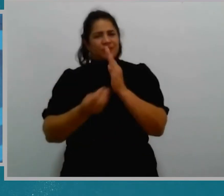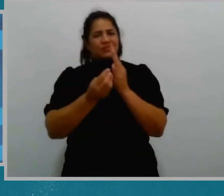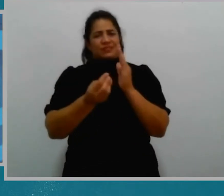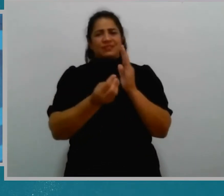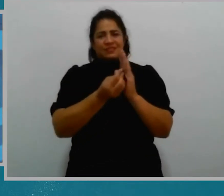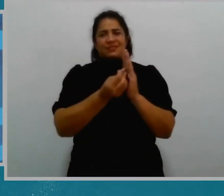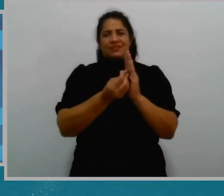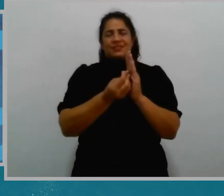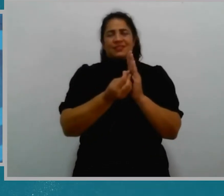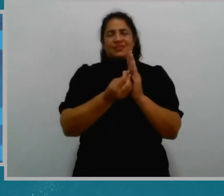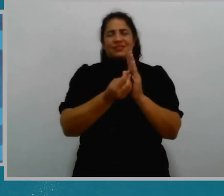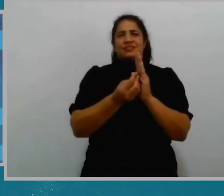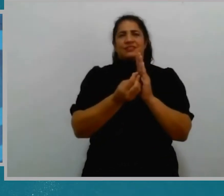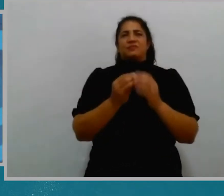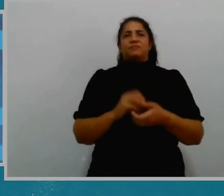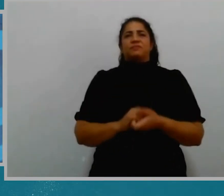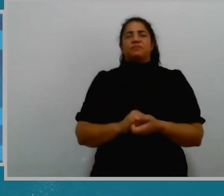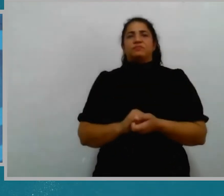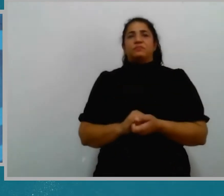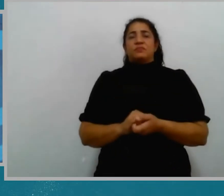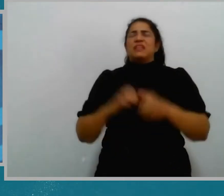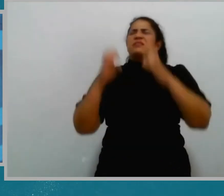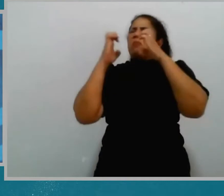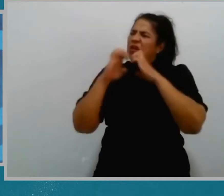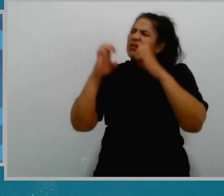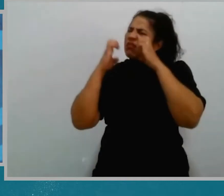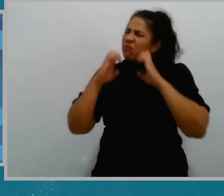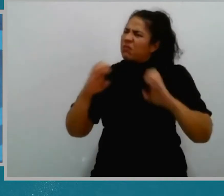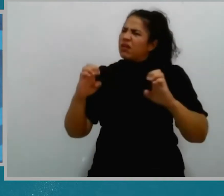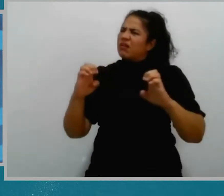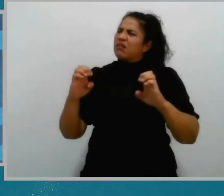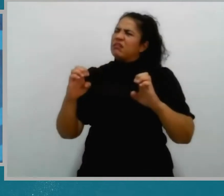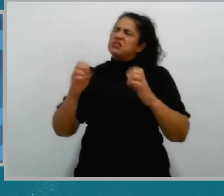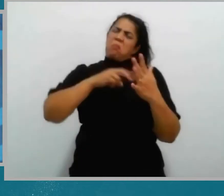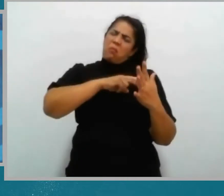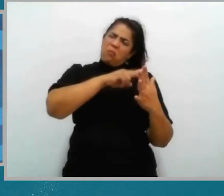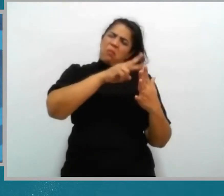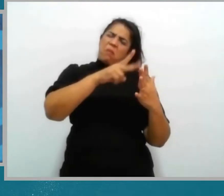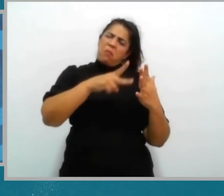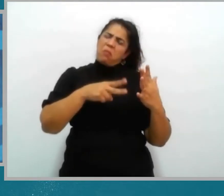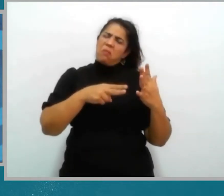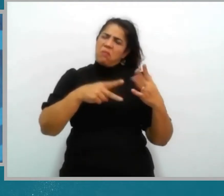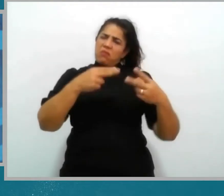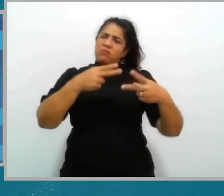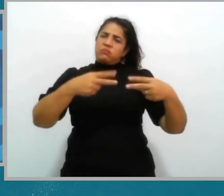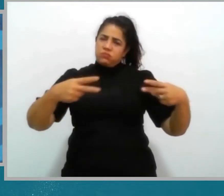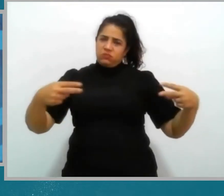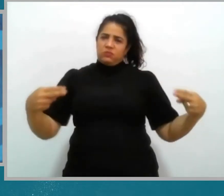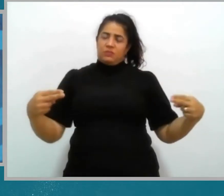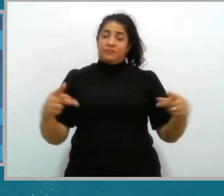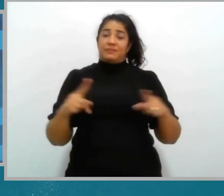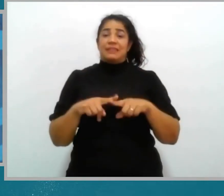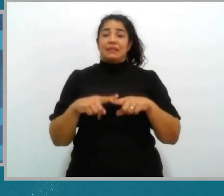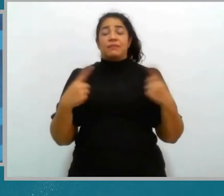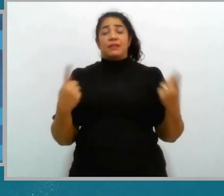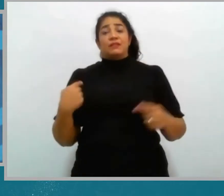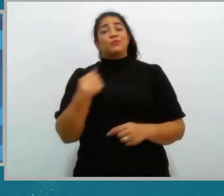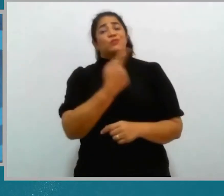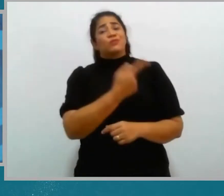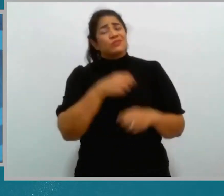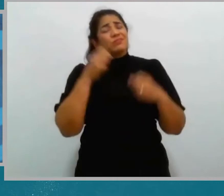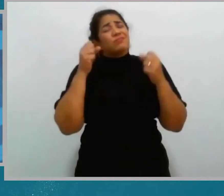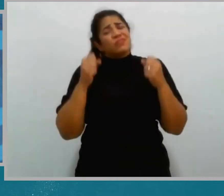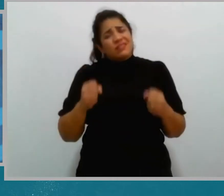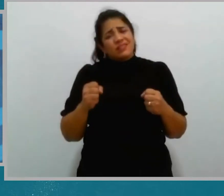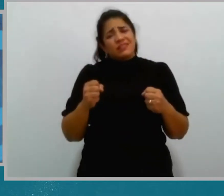boas ações, pregar o Evangelho, etc, etc, etc. Mas nós podemos ter feito uma conversão